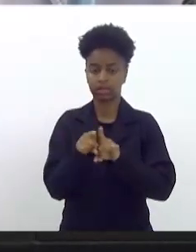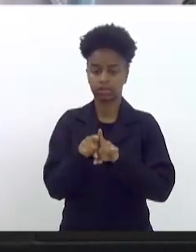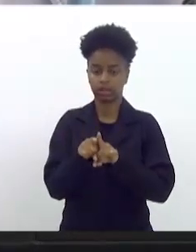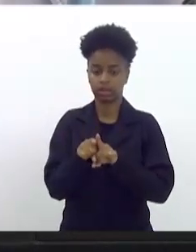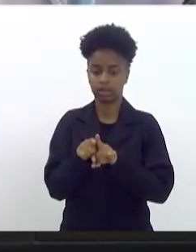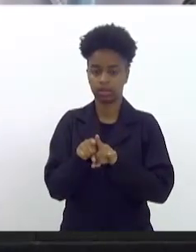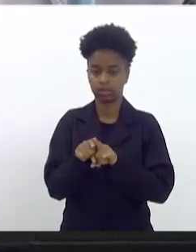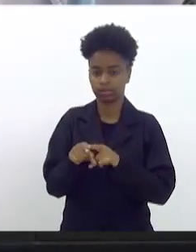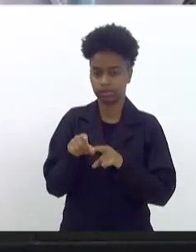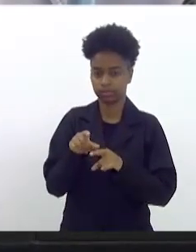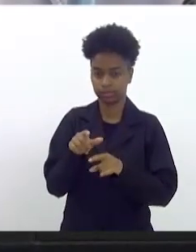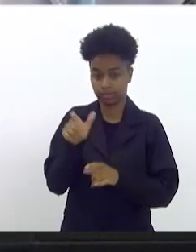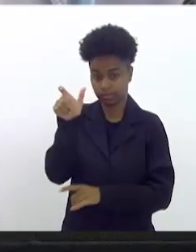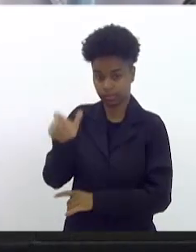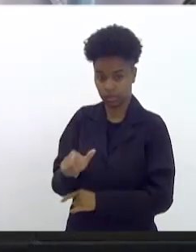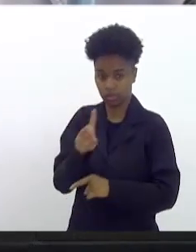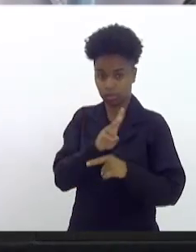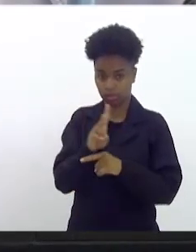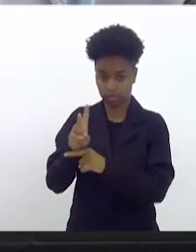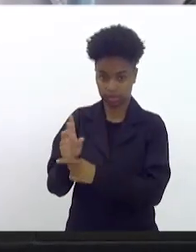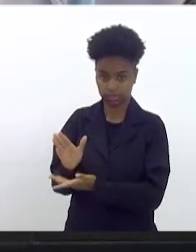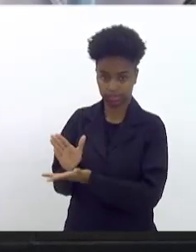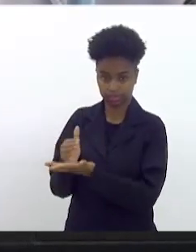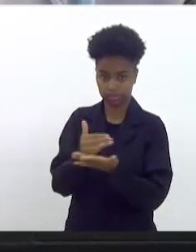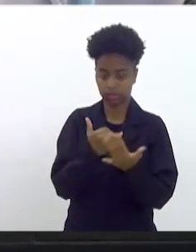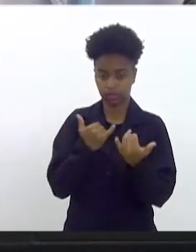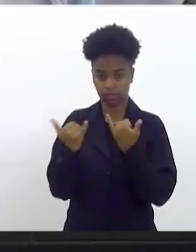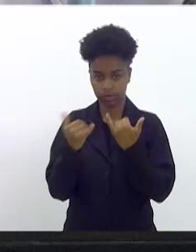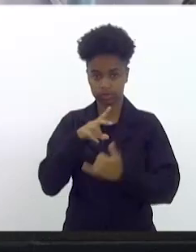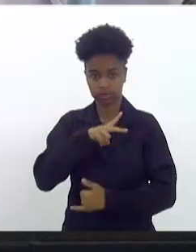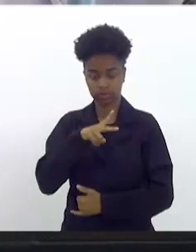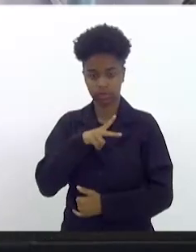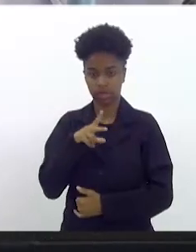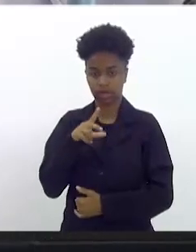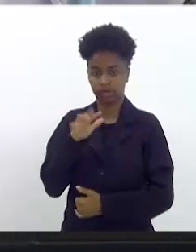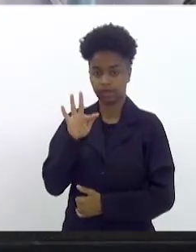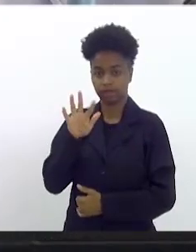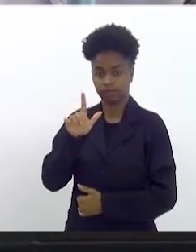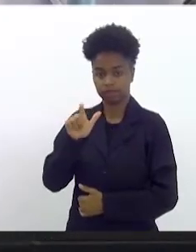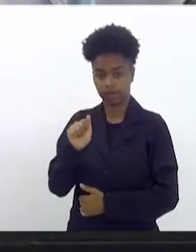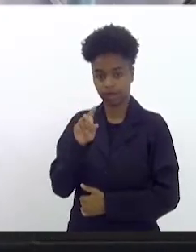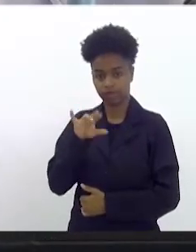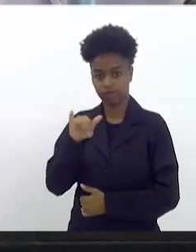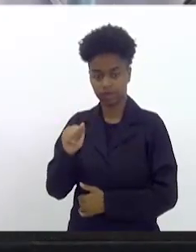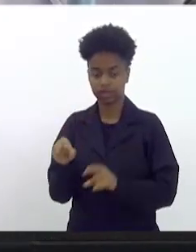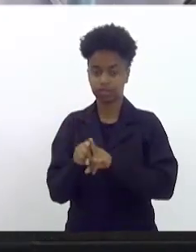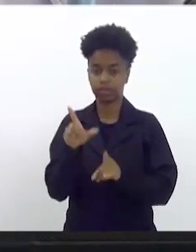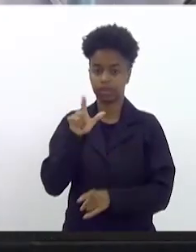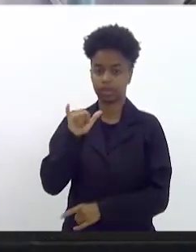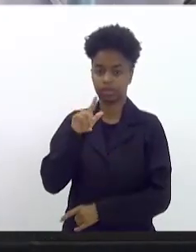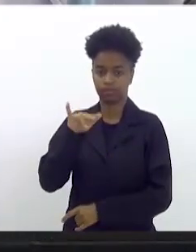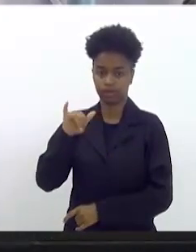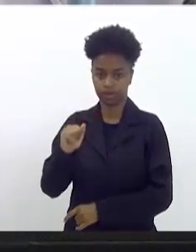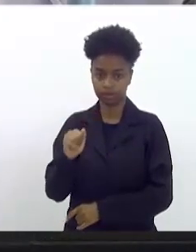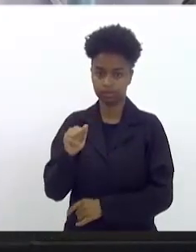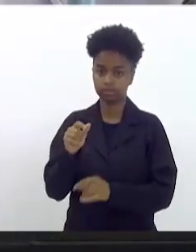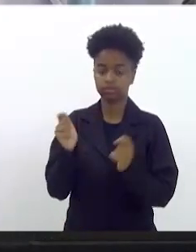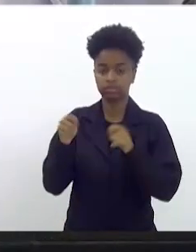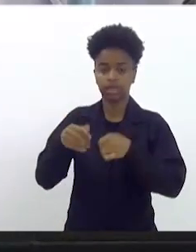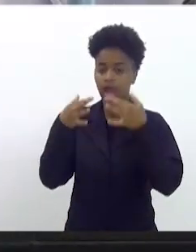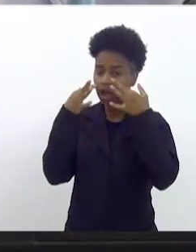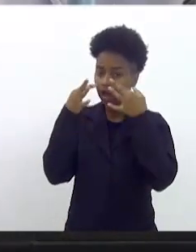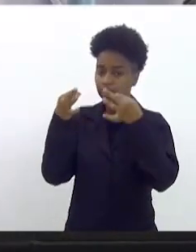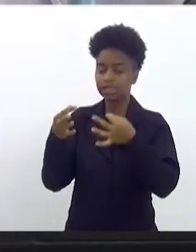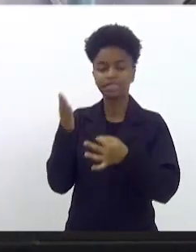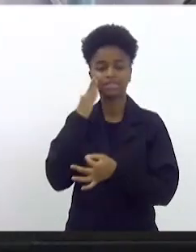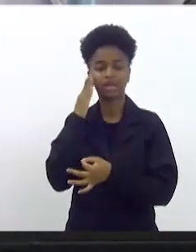da proteção de dados da Defensoria, a doutora Flávia e a doutora Lívia, né, exatamente para olhar, para ouvir,